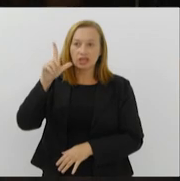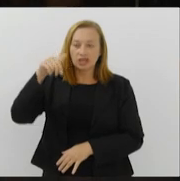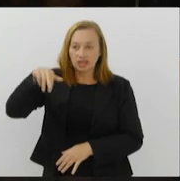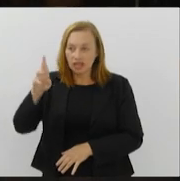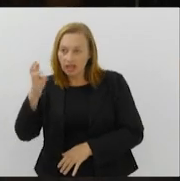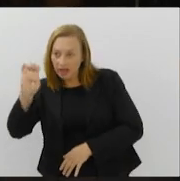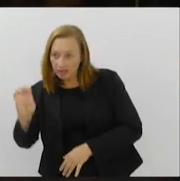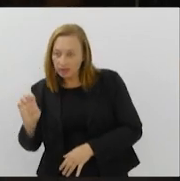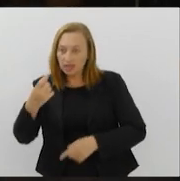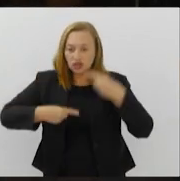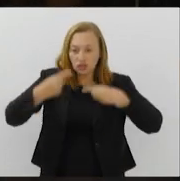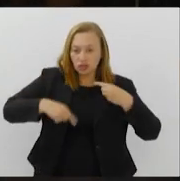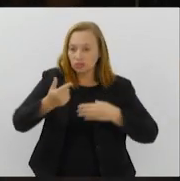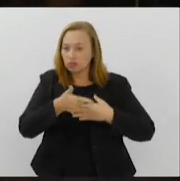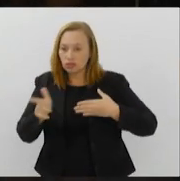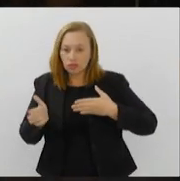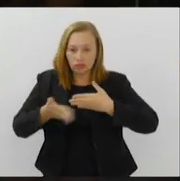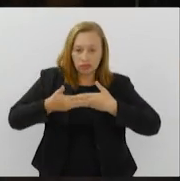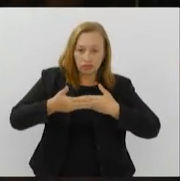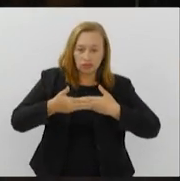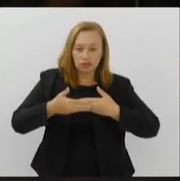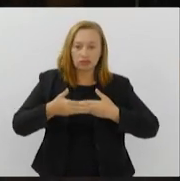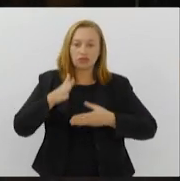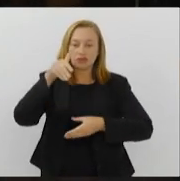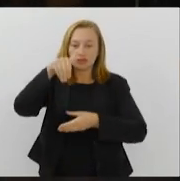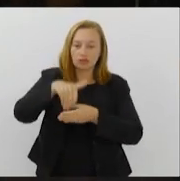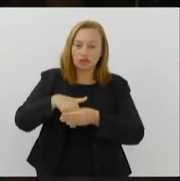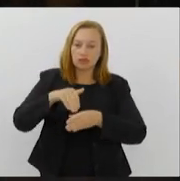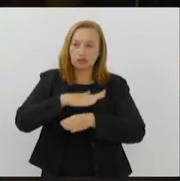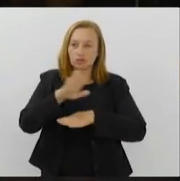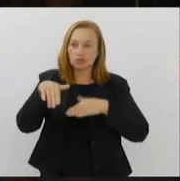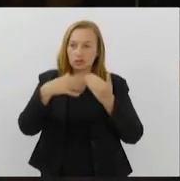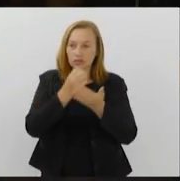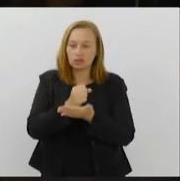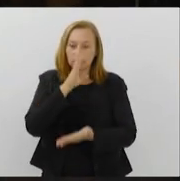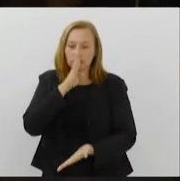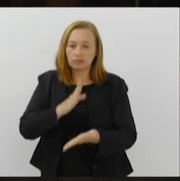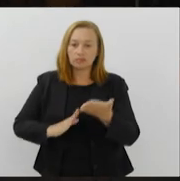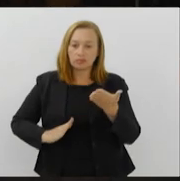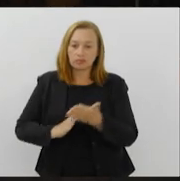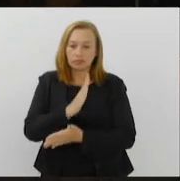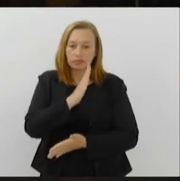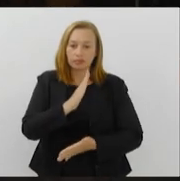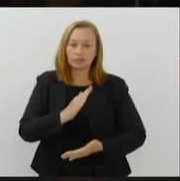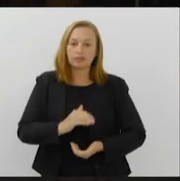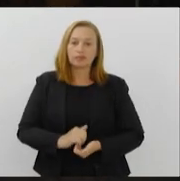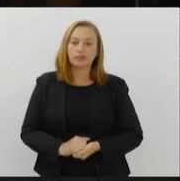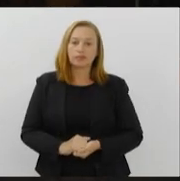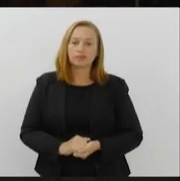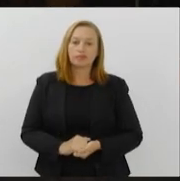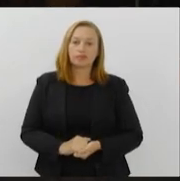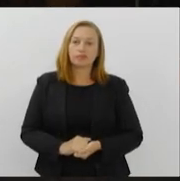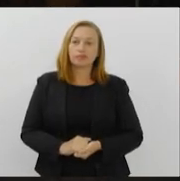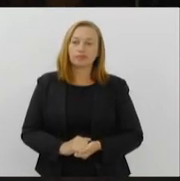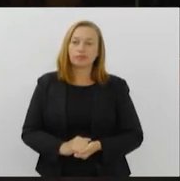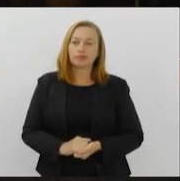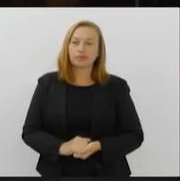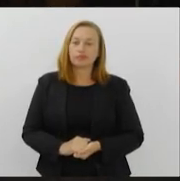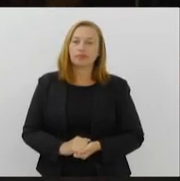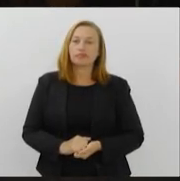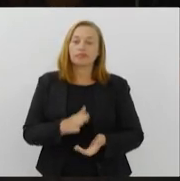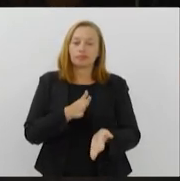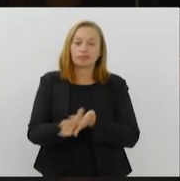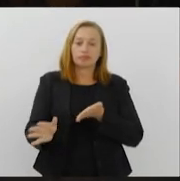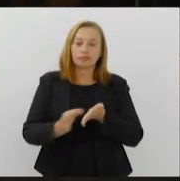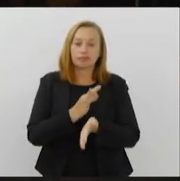Em discussão, não havendo quem queira discutir, encerrada a discussão, em votação, os senhores que aprovam, permaneçam como estão, aprovado, vai a promulgação.